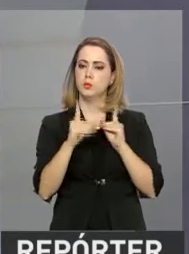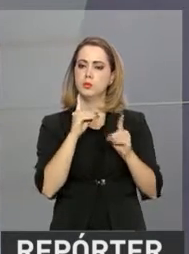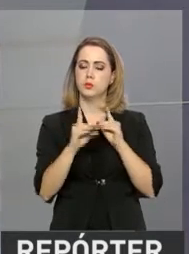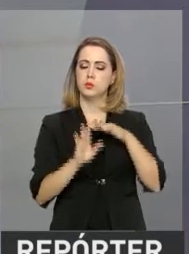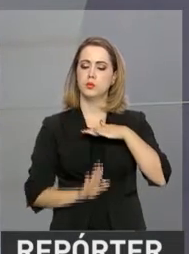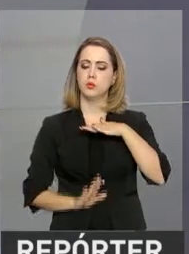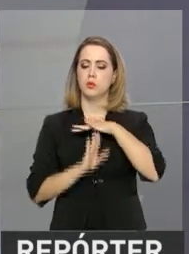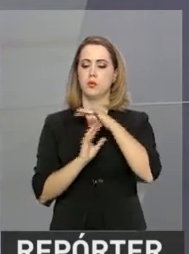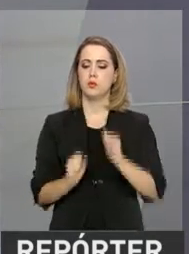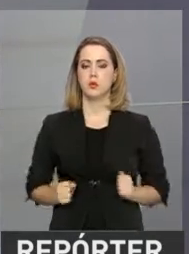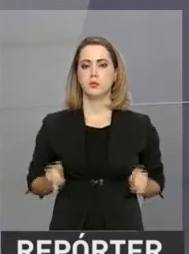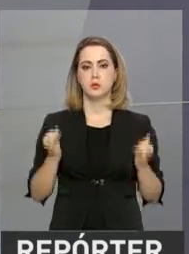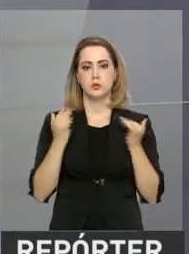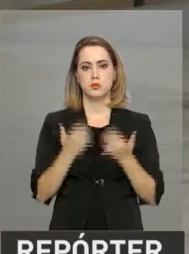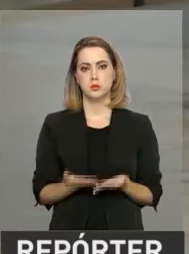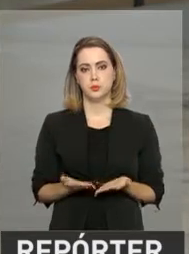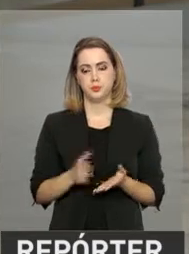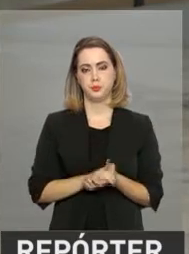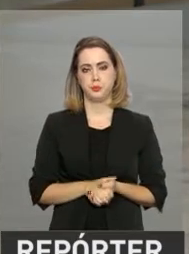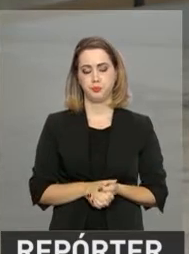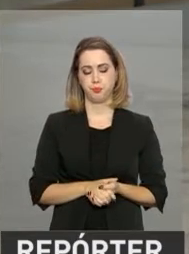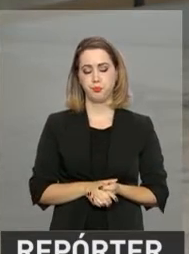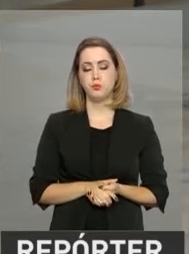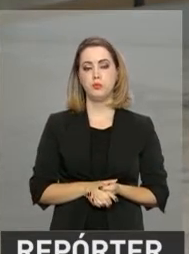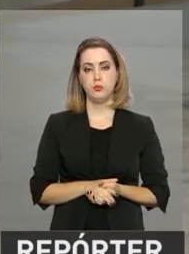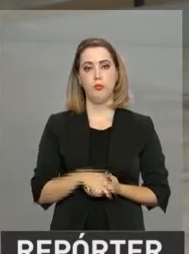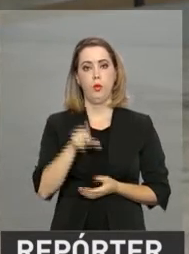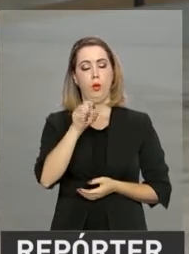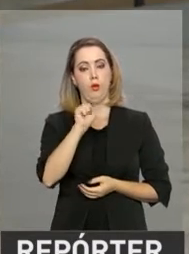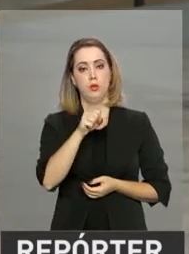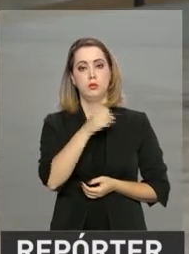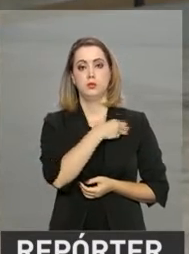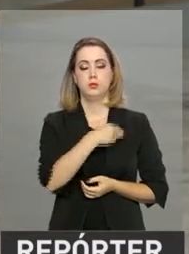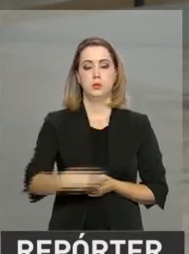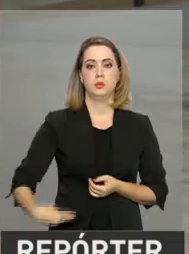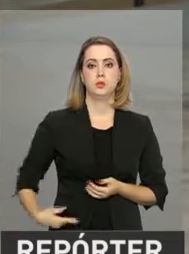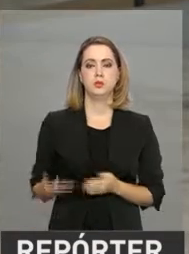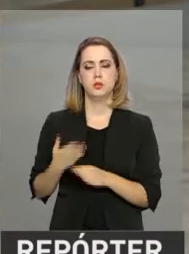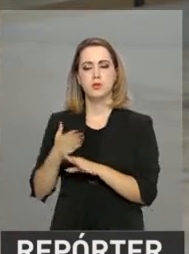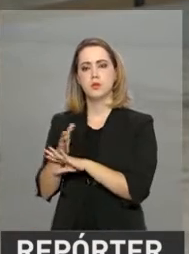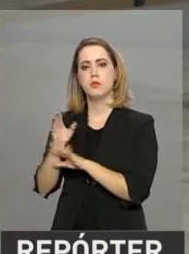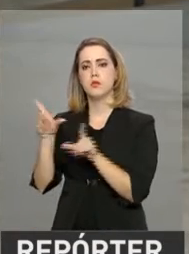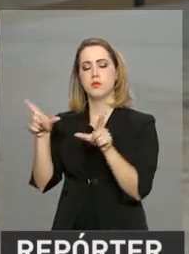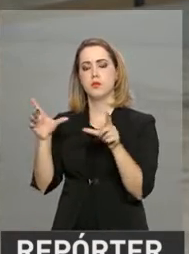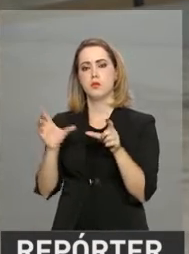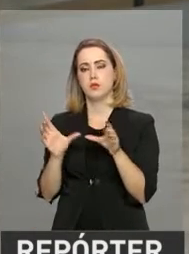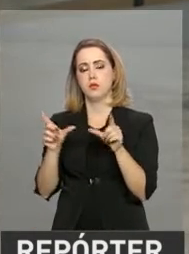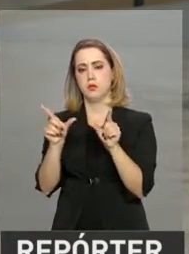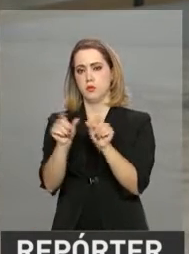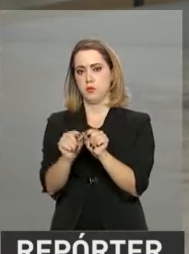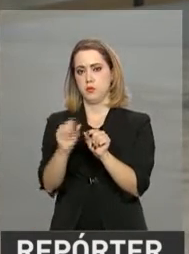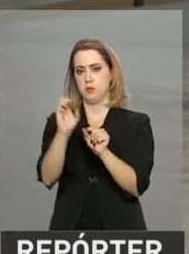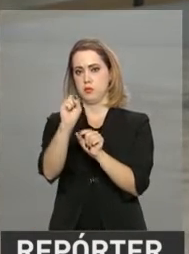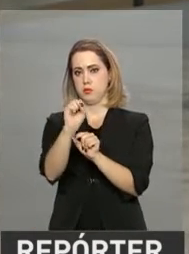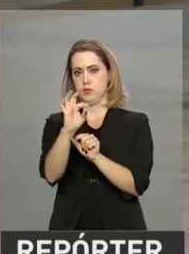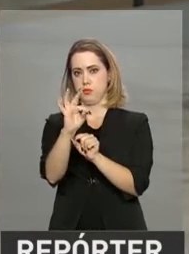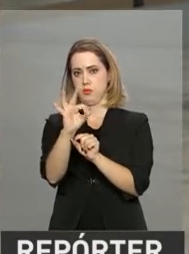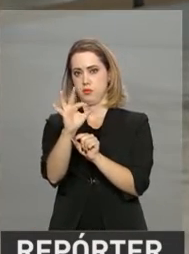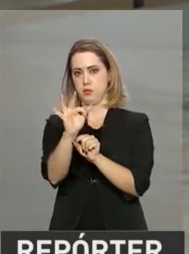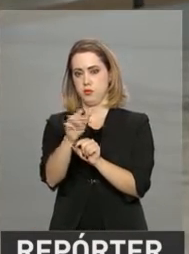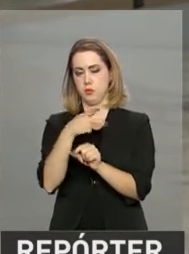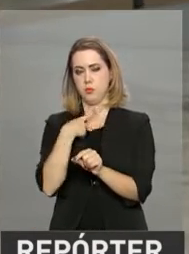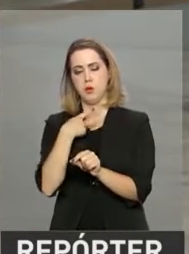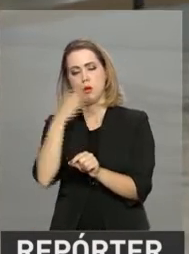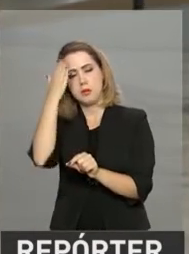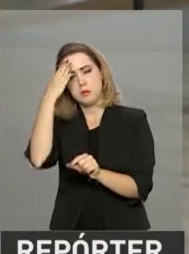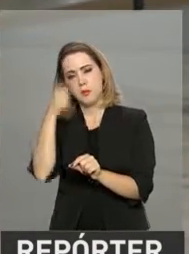né? O ministro foi até o Supremo Tribunal Federal para discutir o mandado de segurança que foi impetrado por deputados da